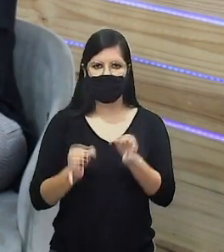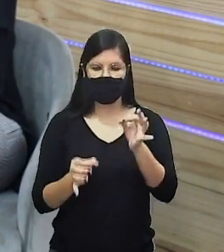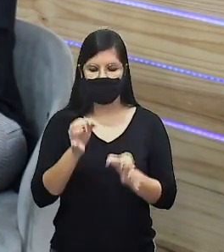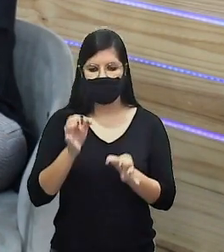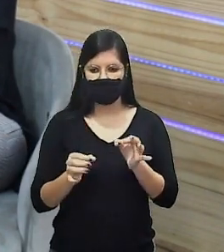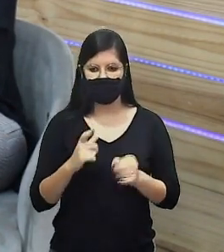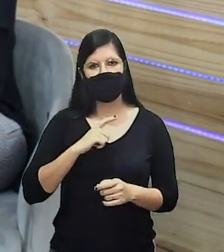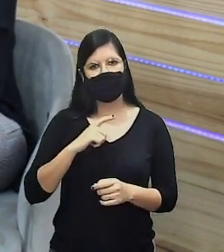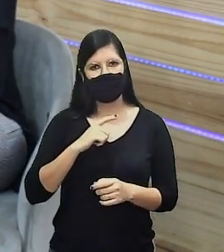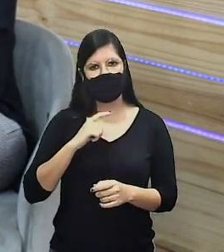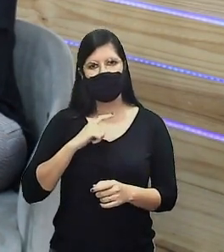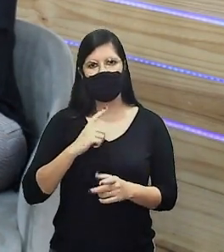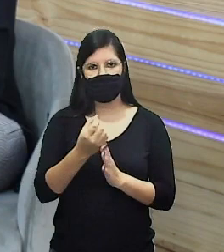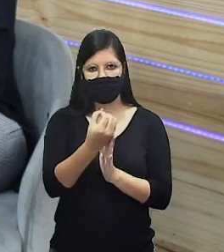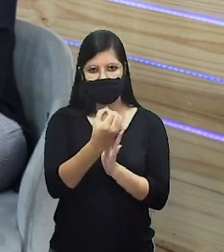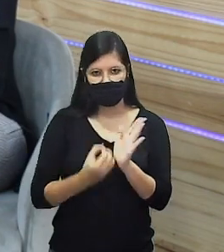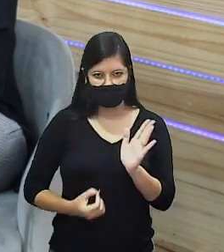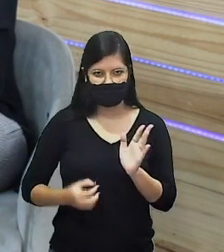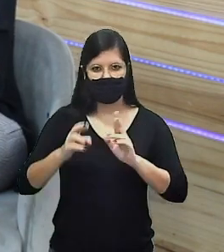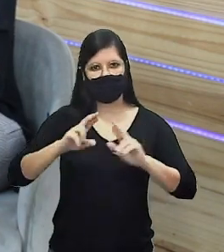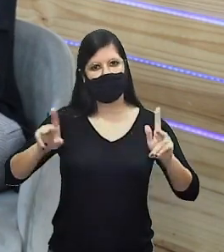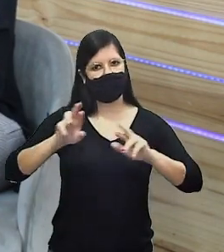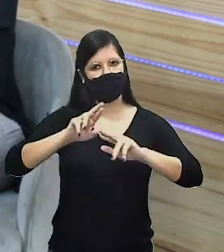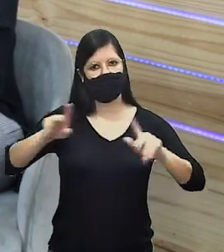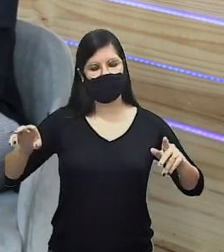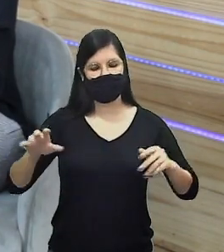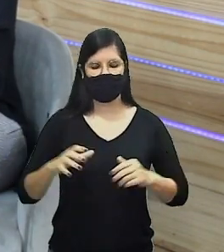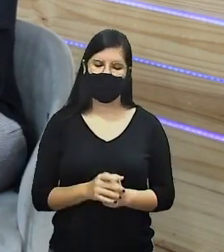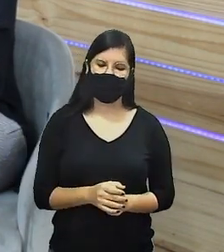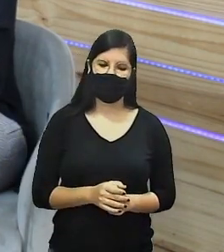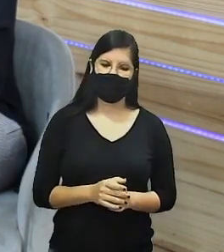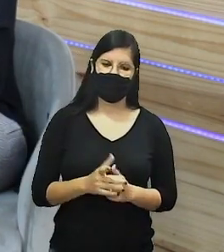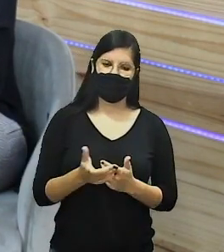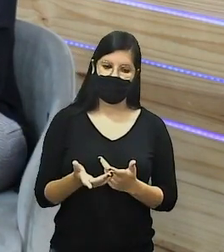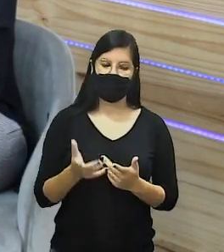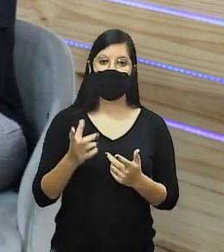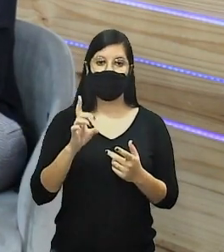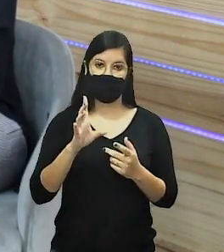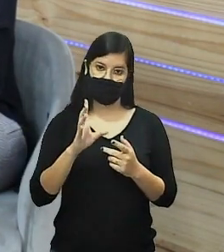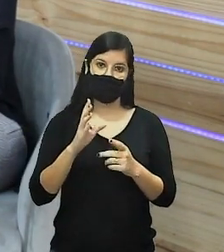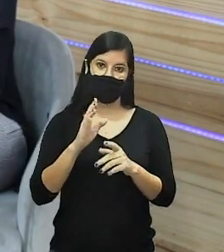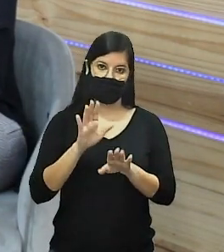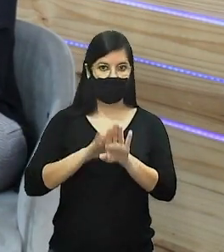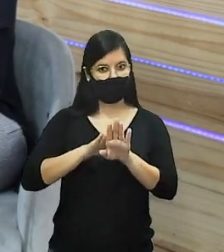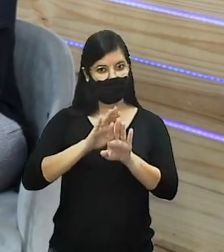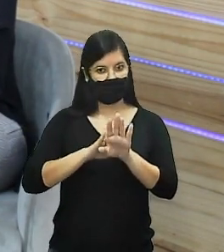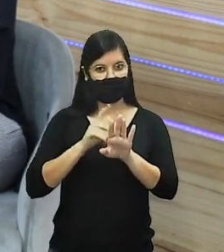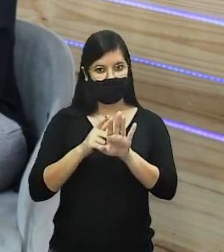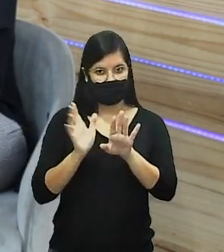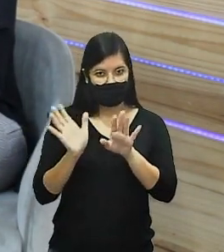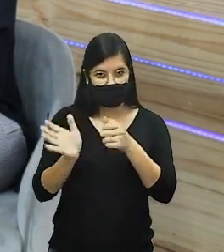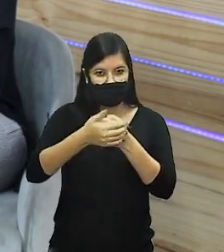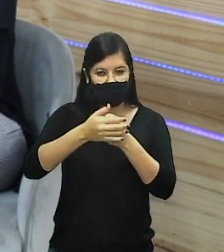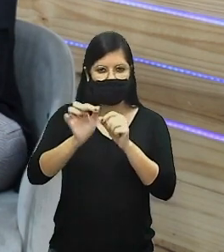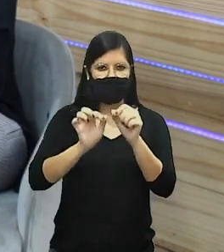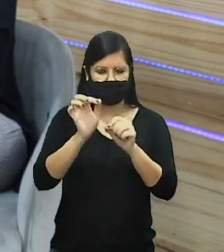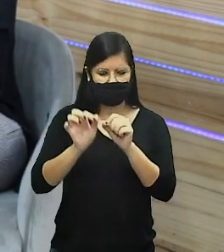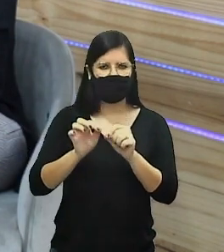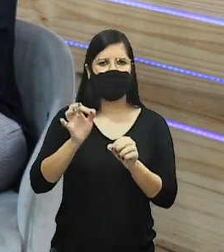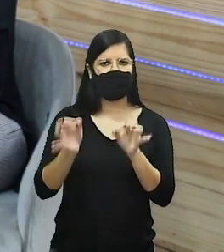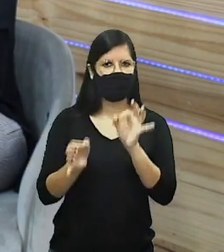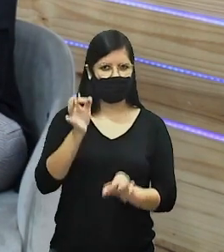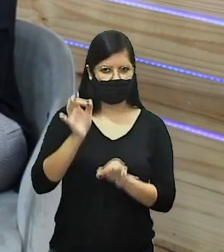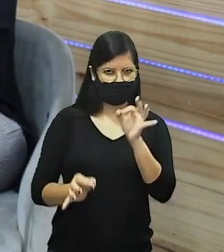de punição oficiais, elas são diferentes, não é? Mas, extraoficialmente, né, o que é que acontece? Ainda acontecem